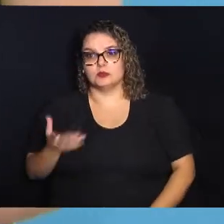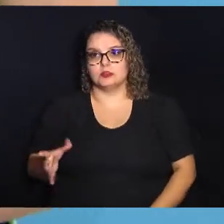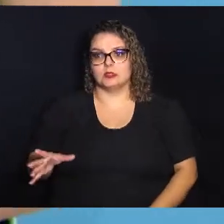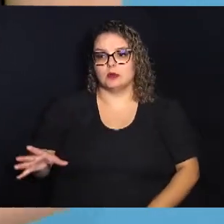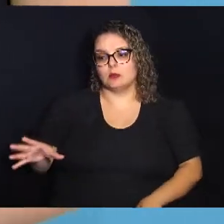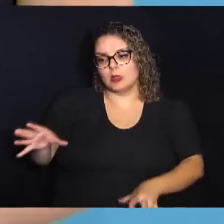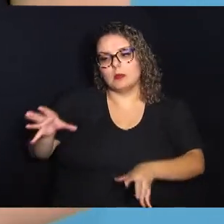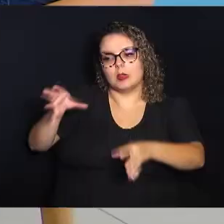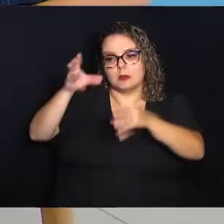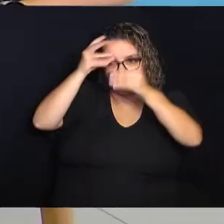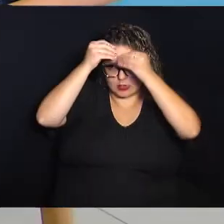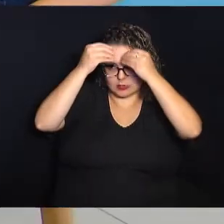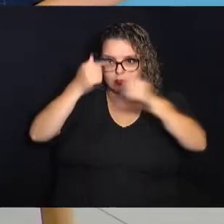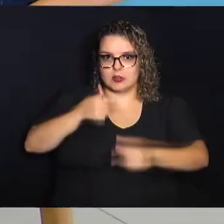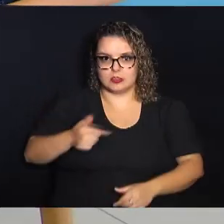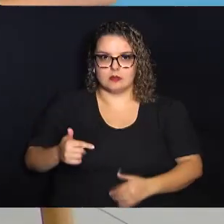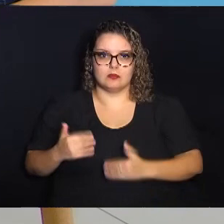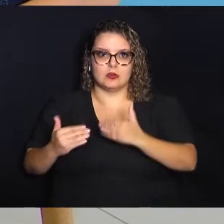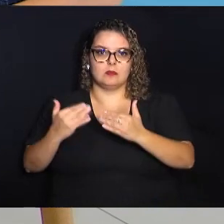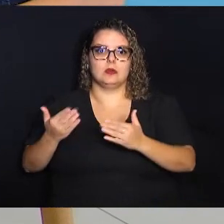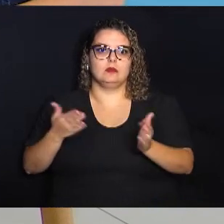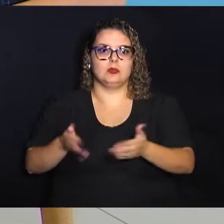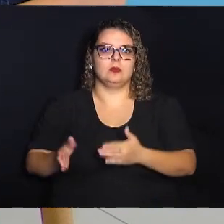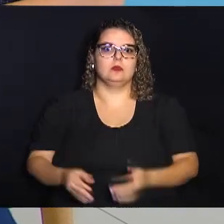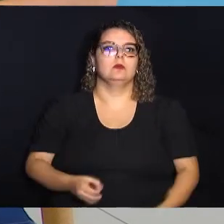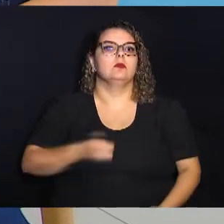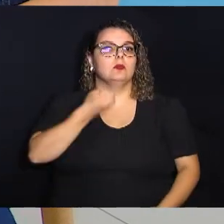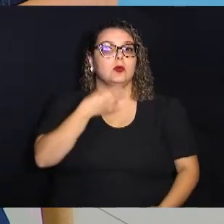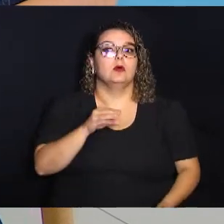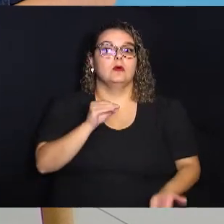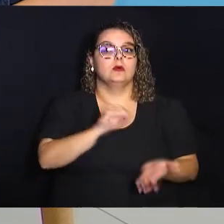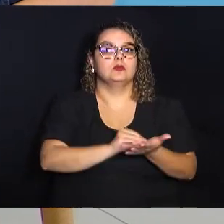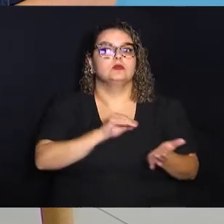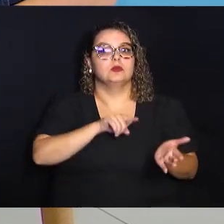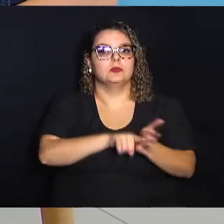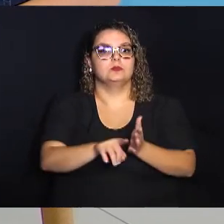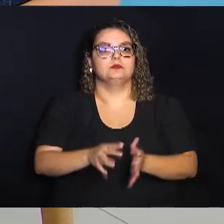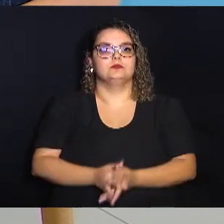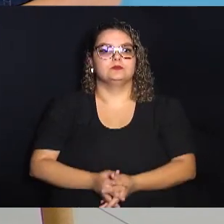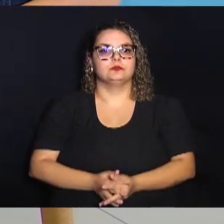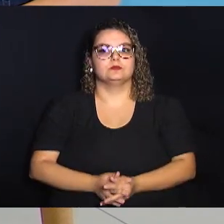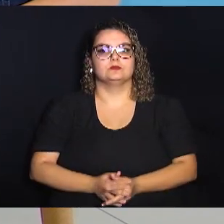você consegue ter uma semana mais fluida. Boa, última pergunta.